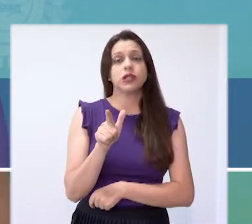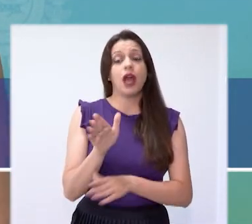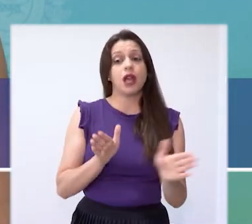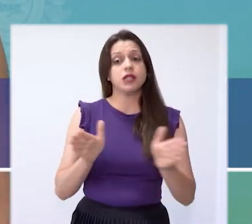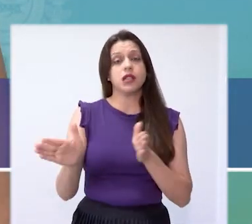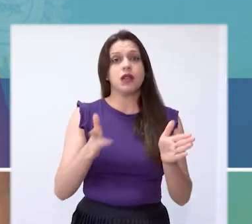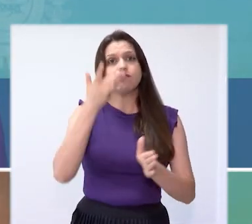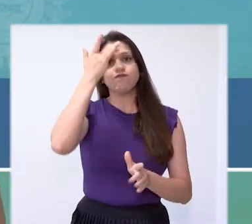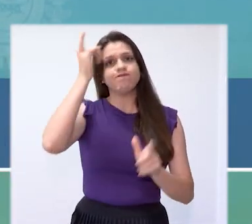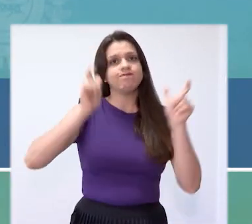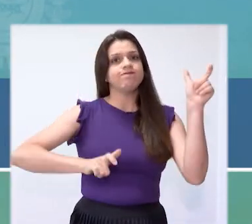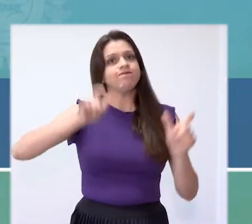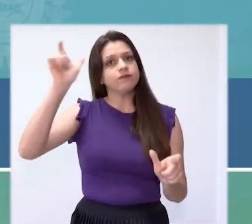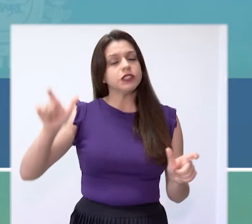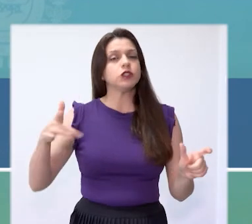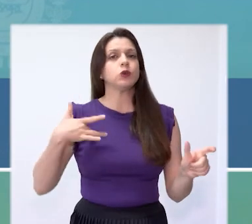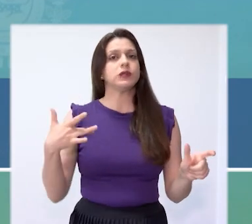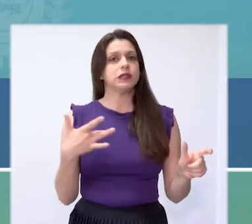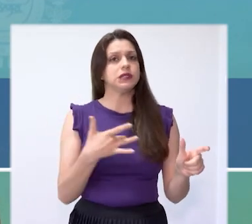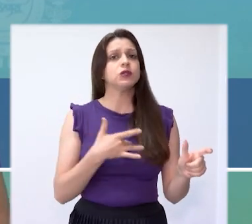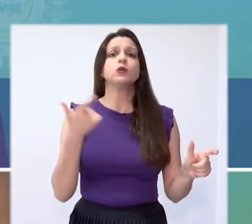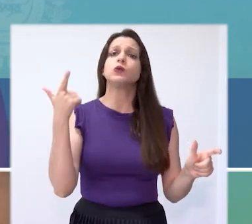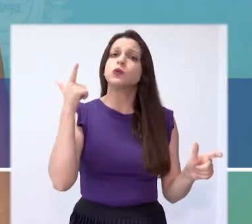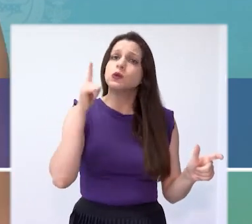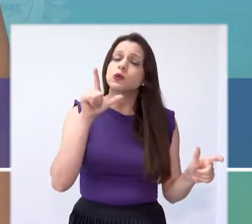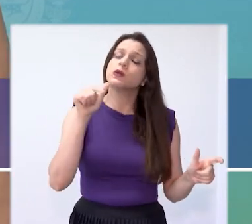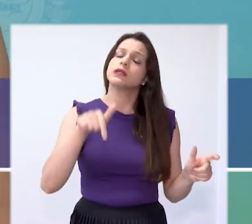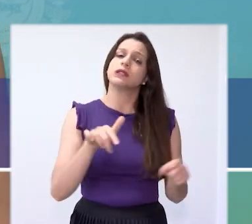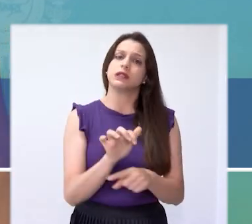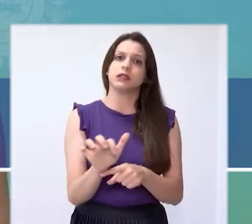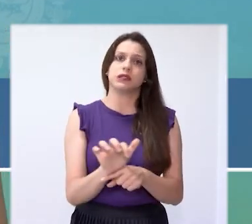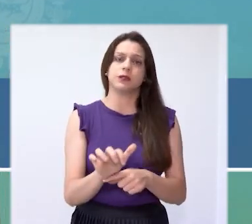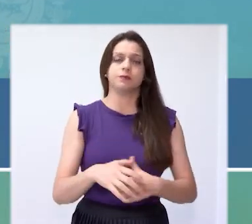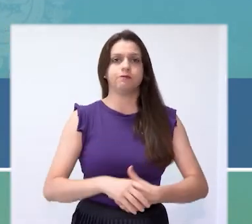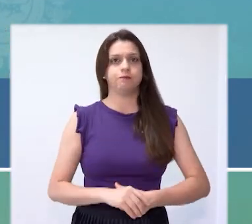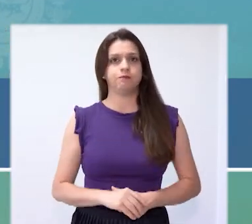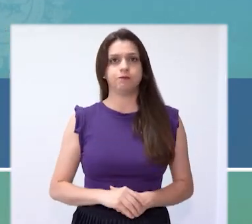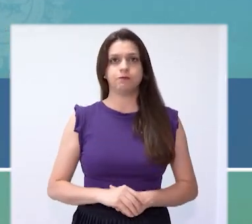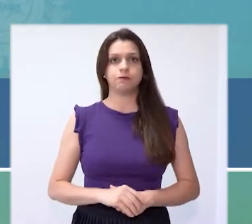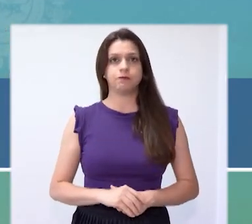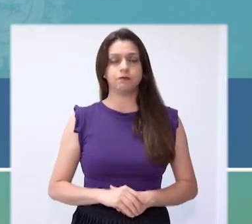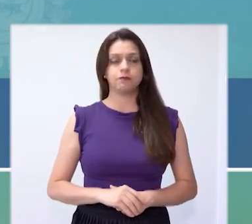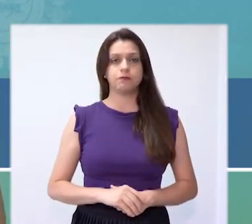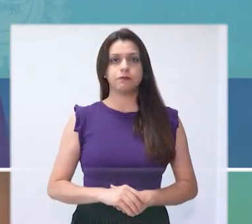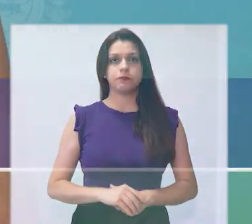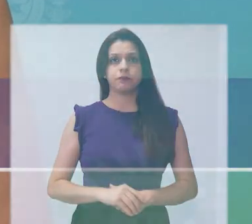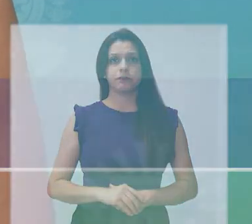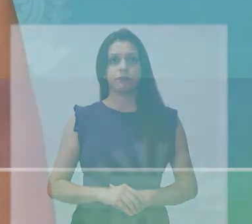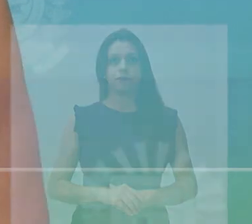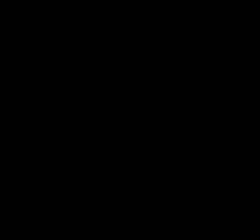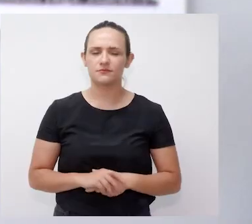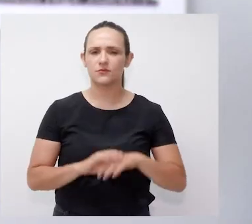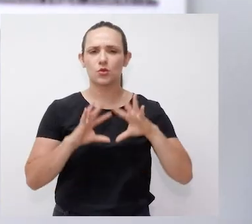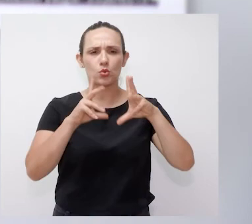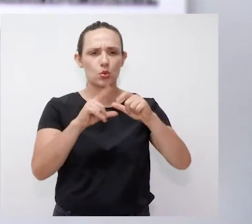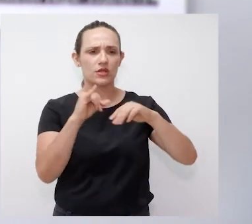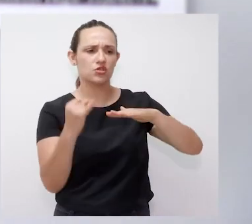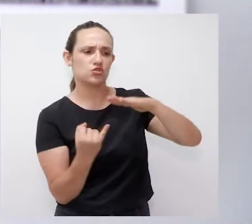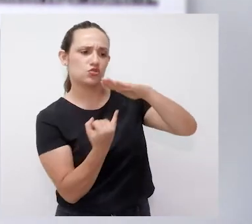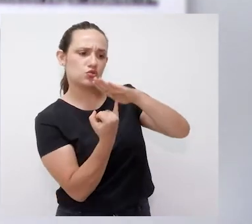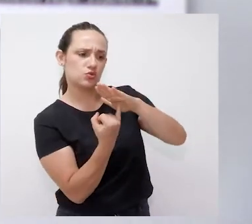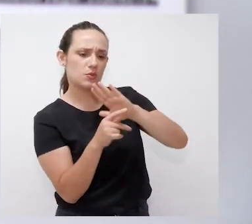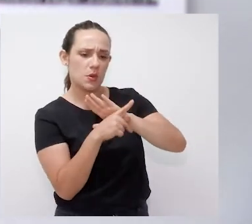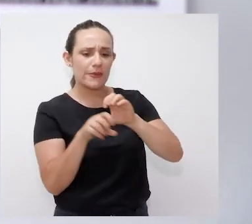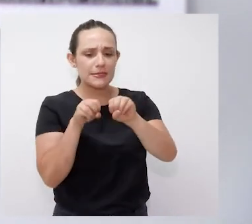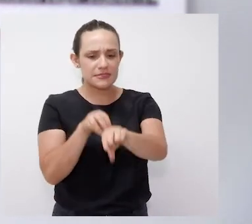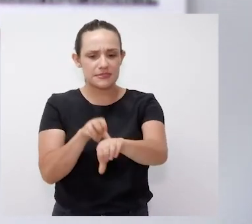garantir e assegurar o acesso da população à saúde do Estado, no nosso Estado.